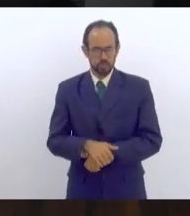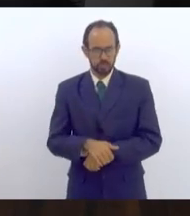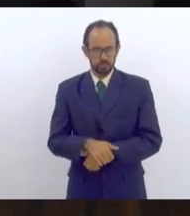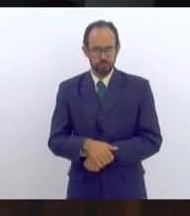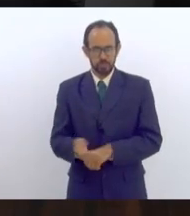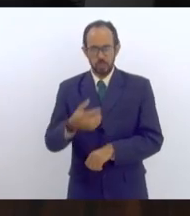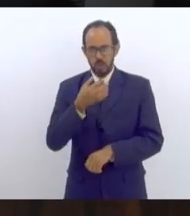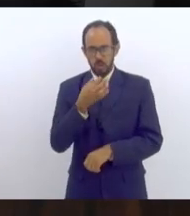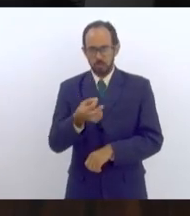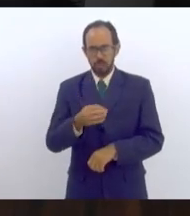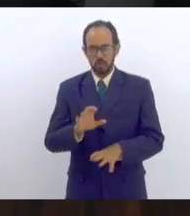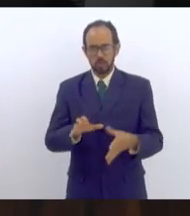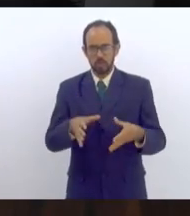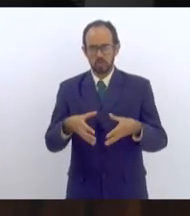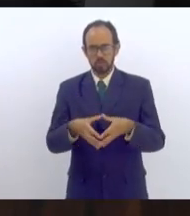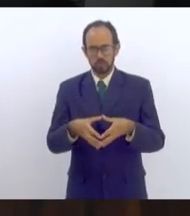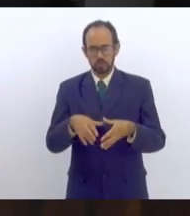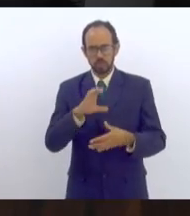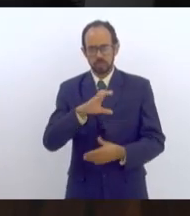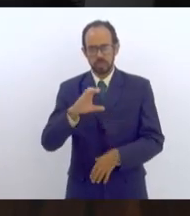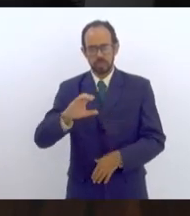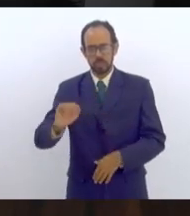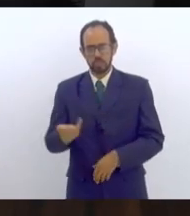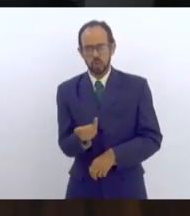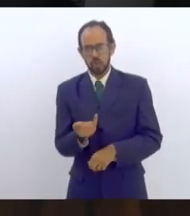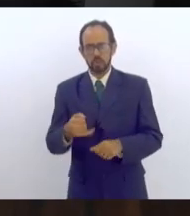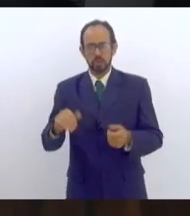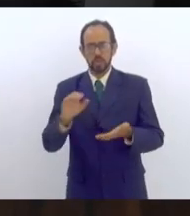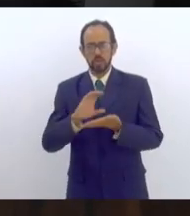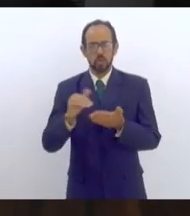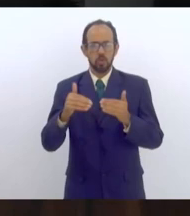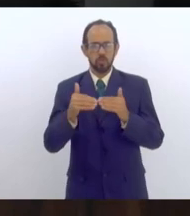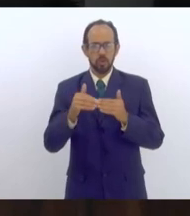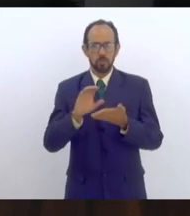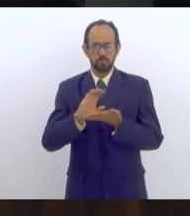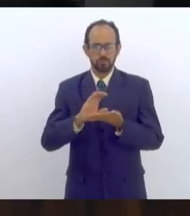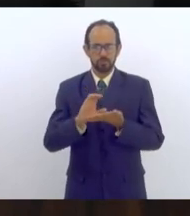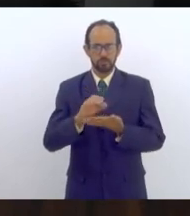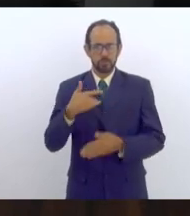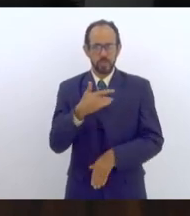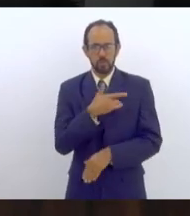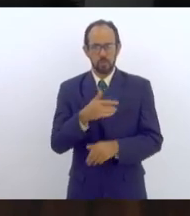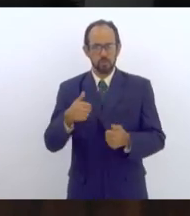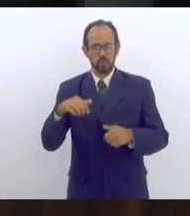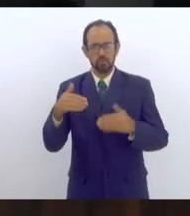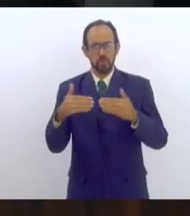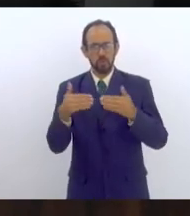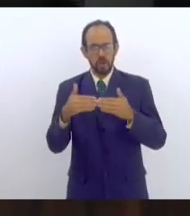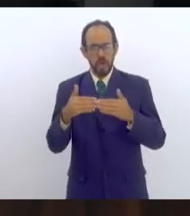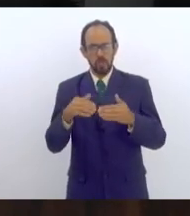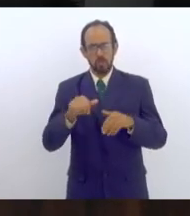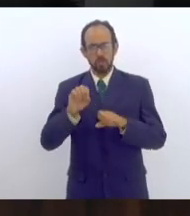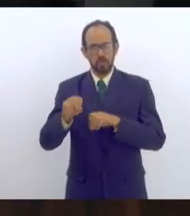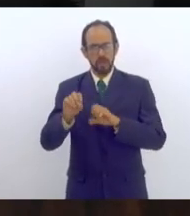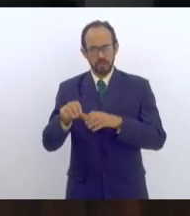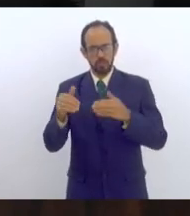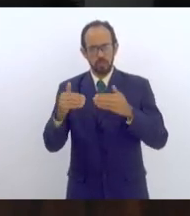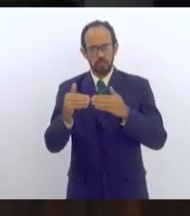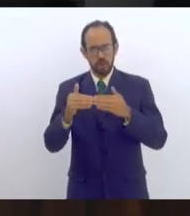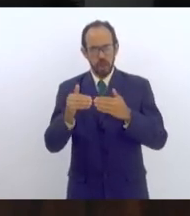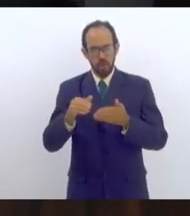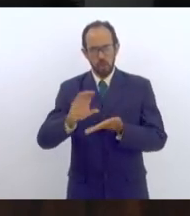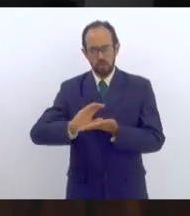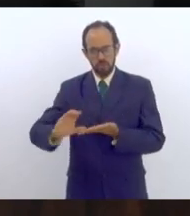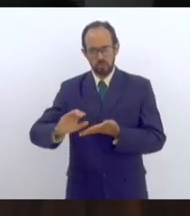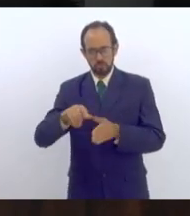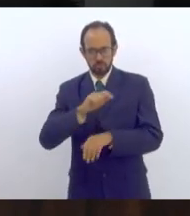Pareceres das comissões de Constituição e Justiça, pela constitucionalidade, de saúde favorável, de educação favorável, de orçamento, finanças,